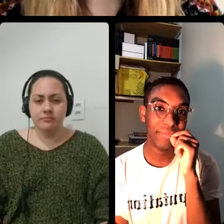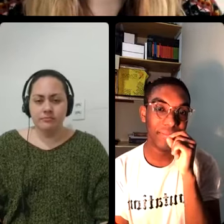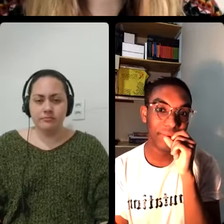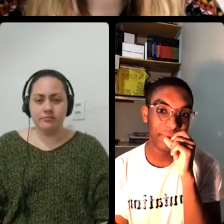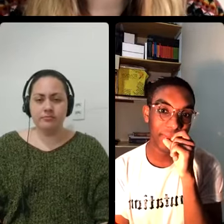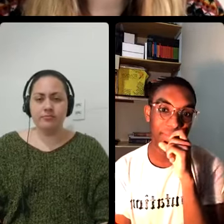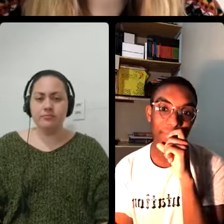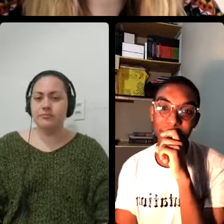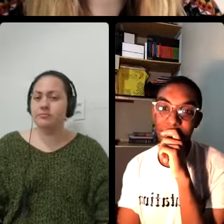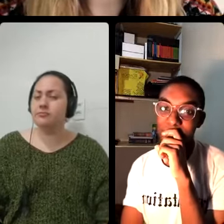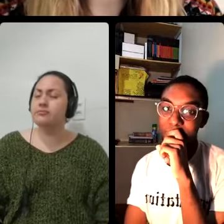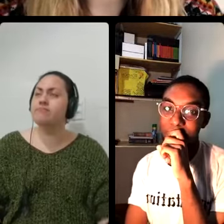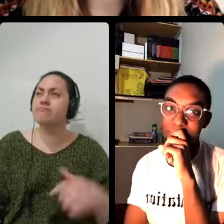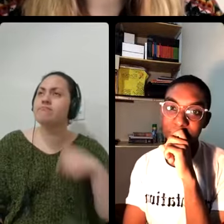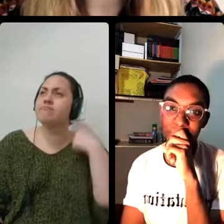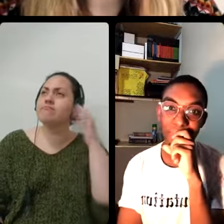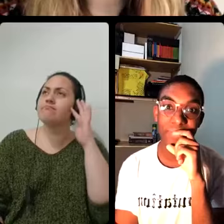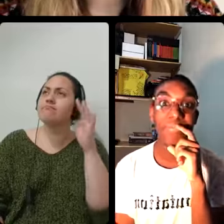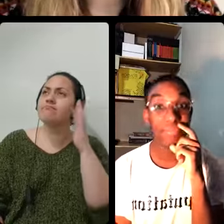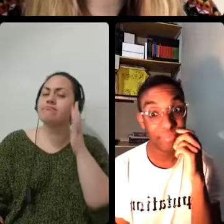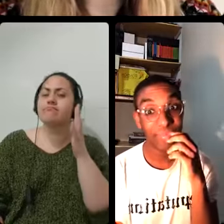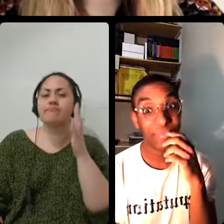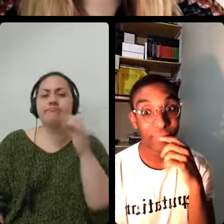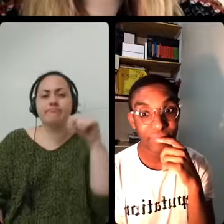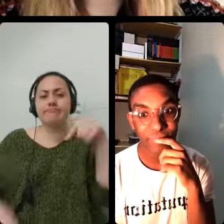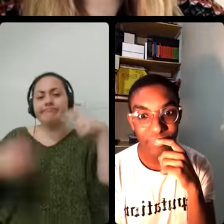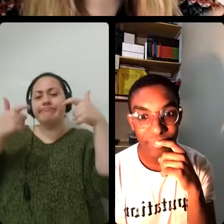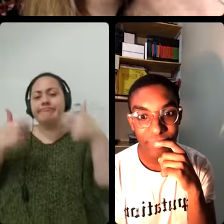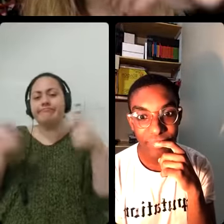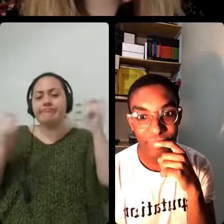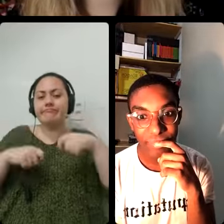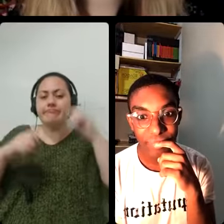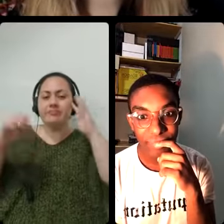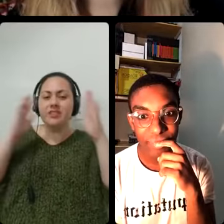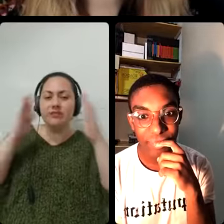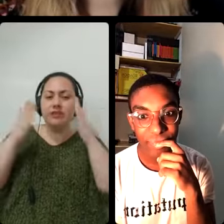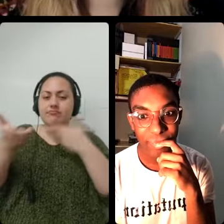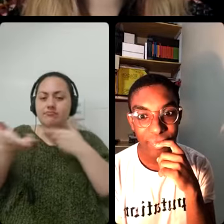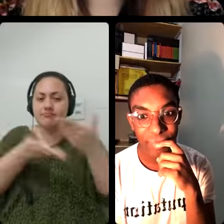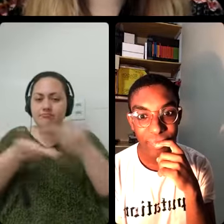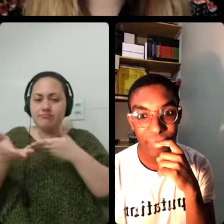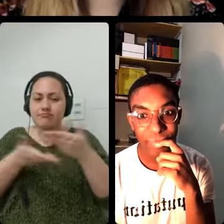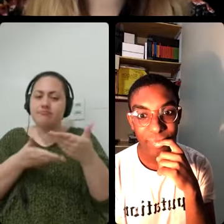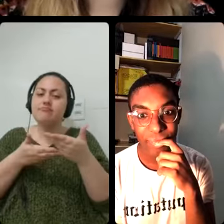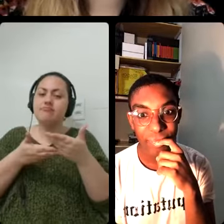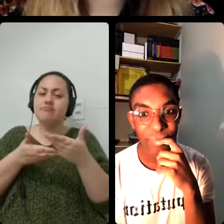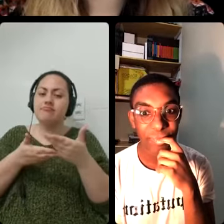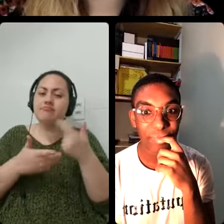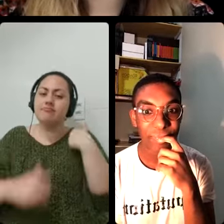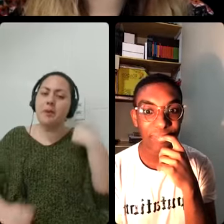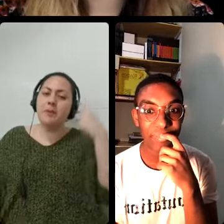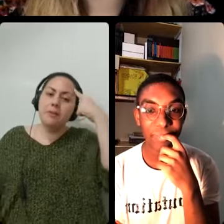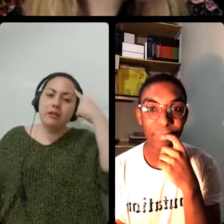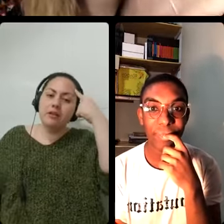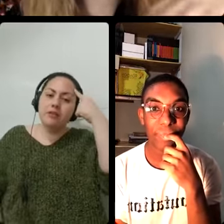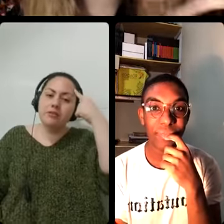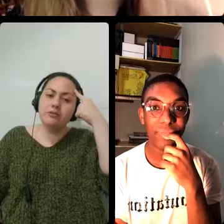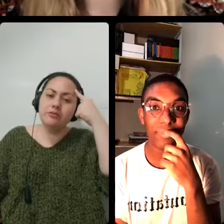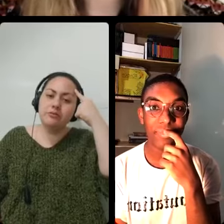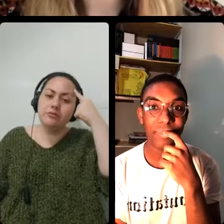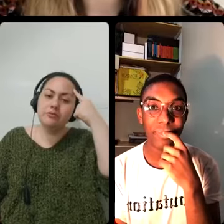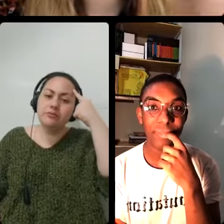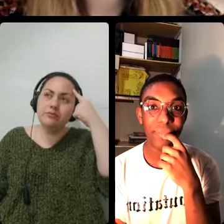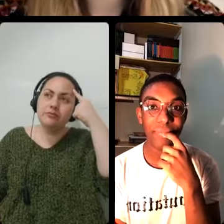sobre esse espaço da gente poder estar refletindo, né, e estar falando sobre isso, assim, e fico pensando um pouco sobre aquela